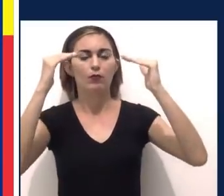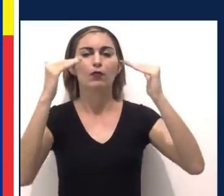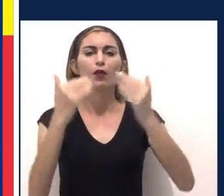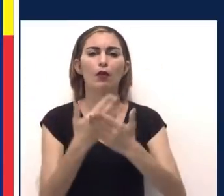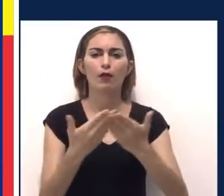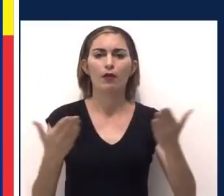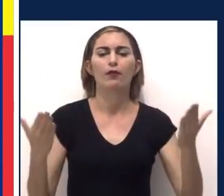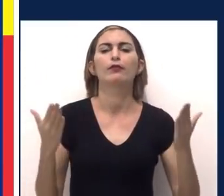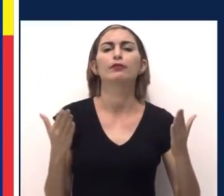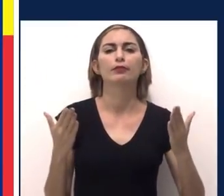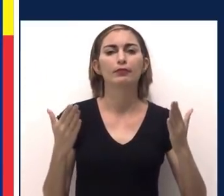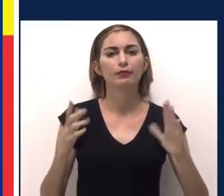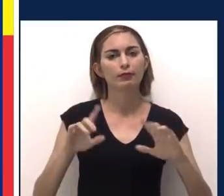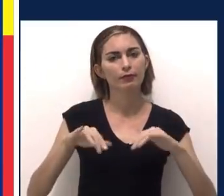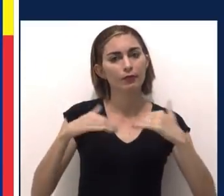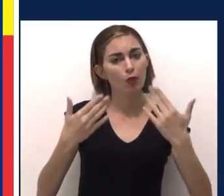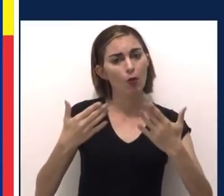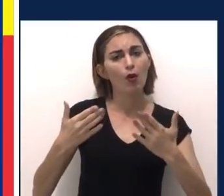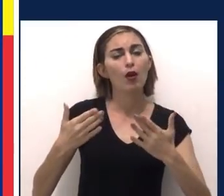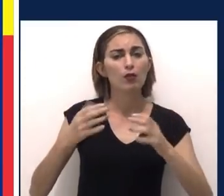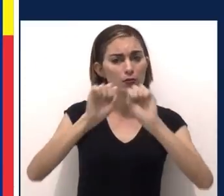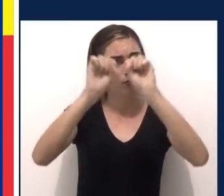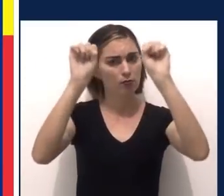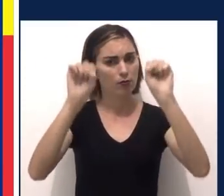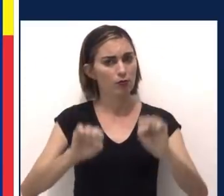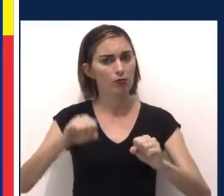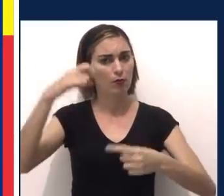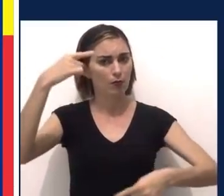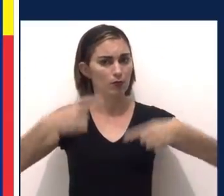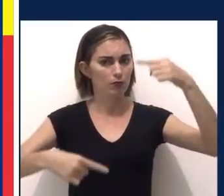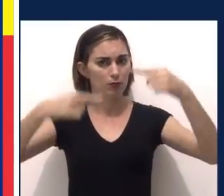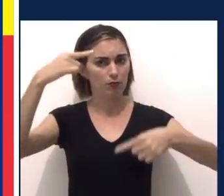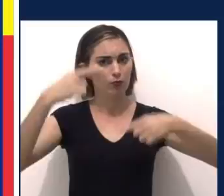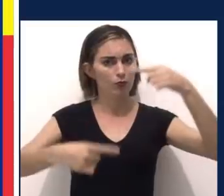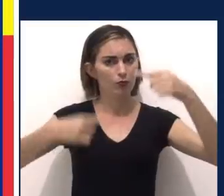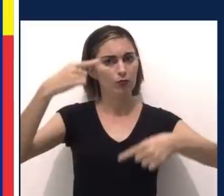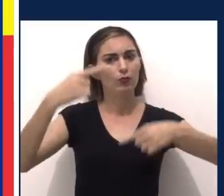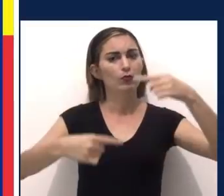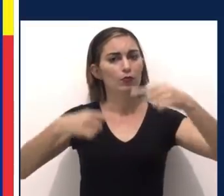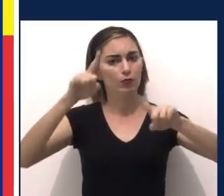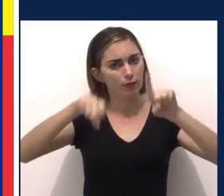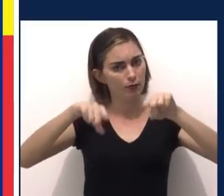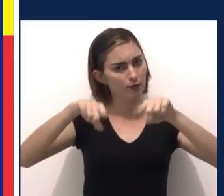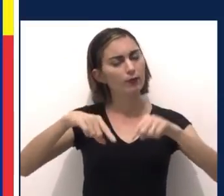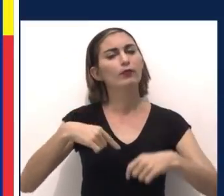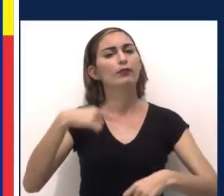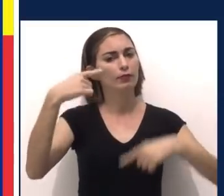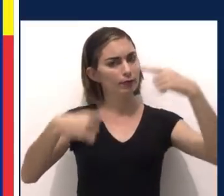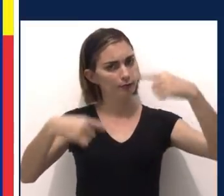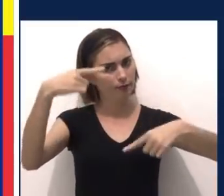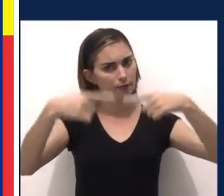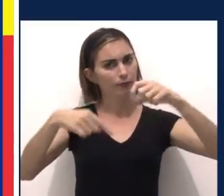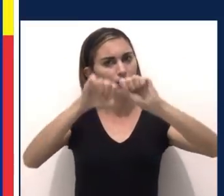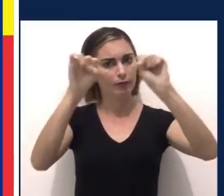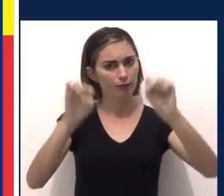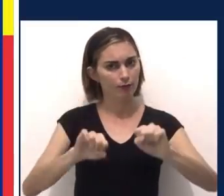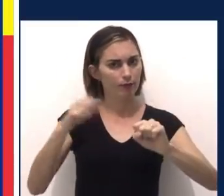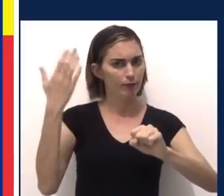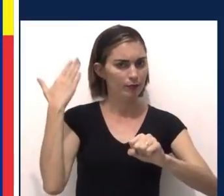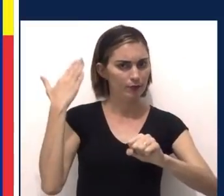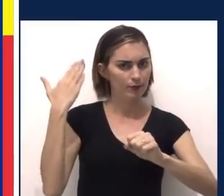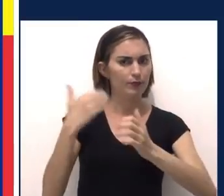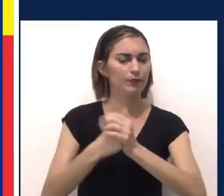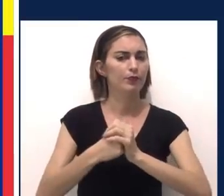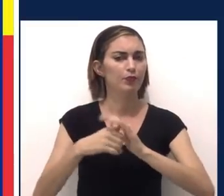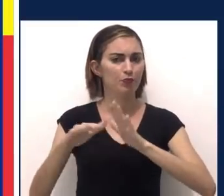absolutismo, prezados, prezadas, foi um sistema político. Foi um sistema político